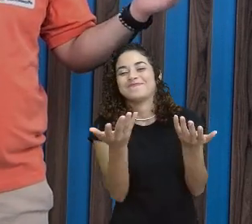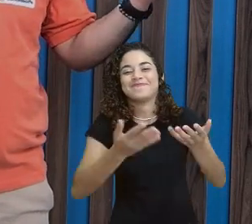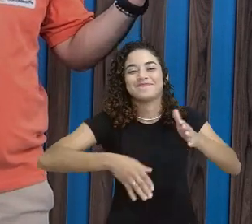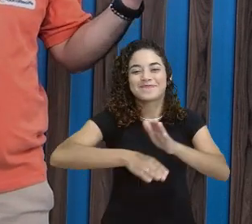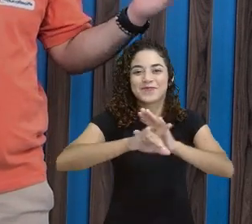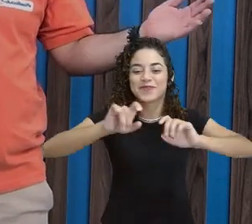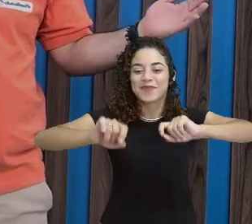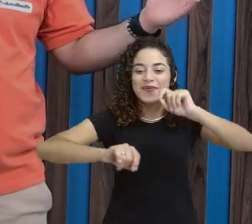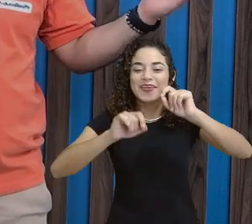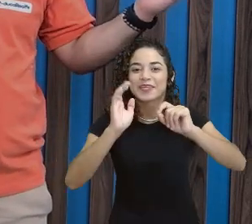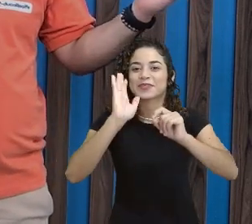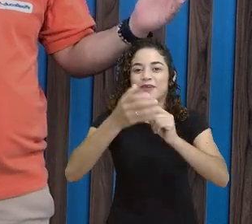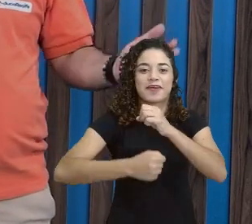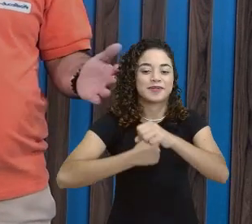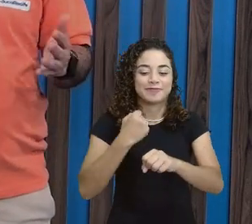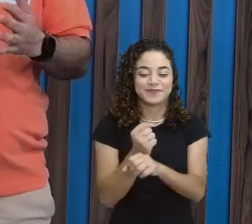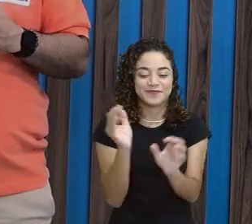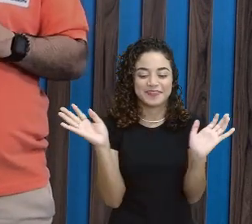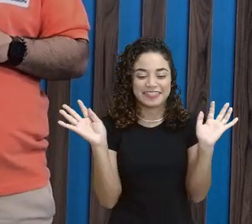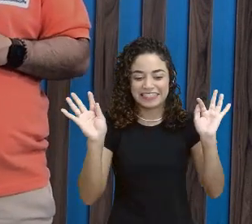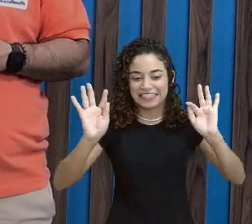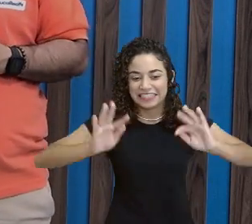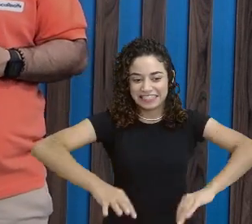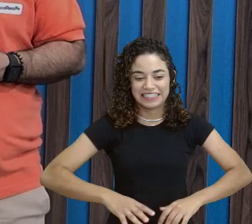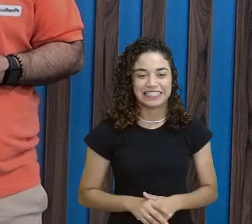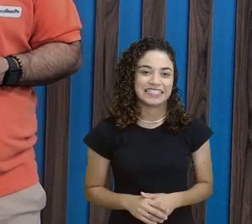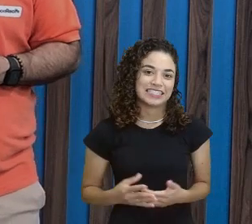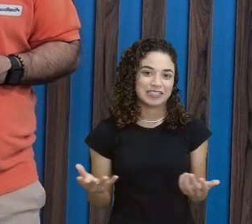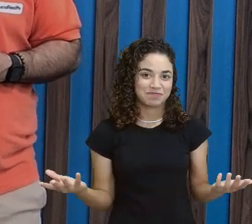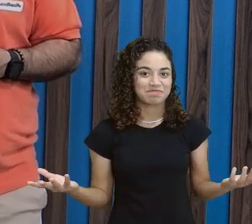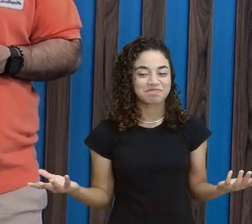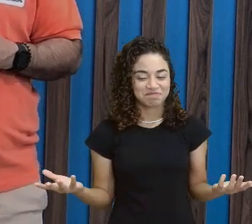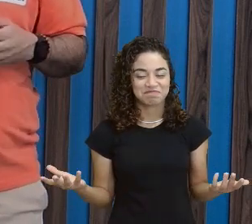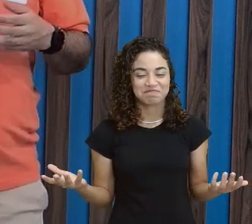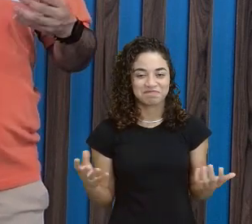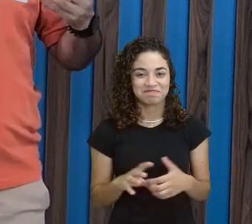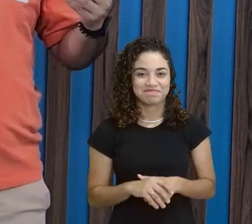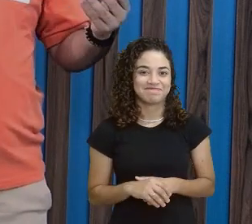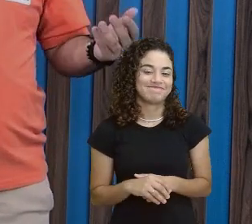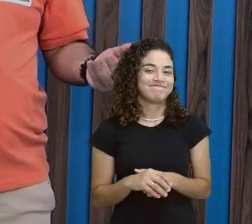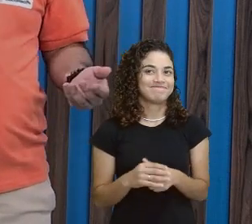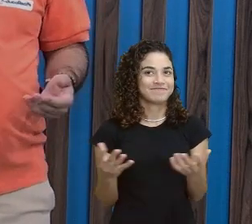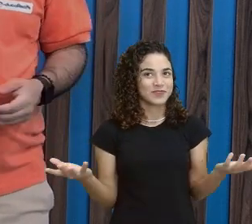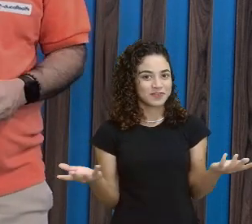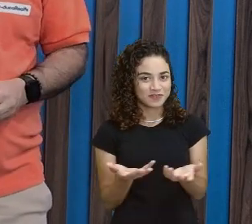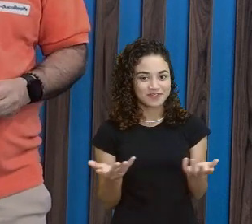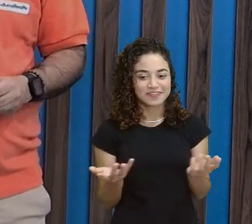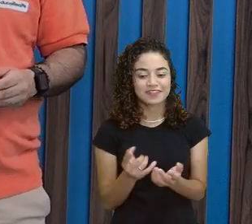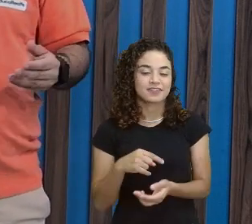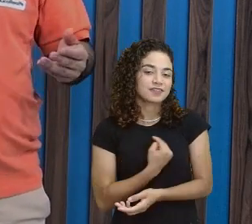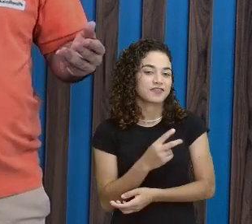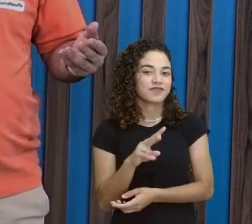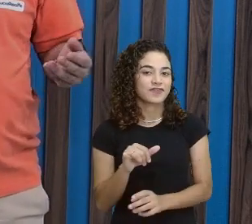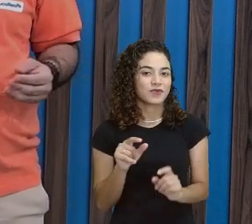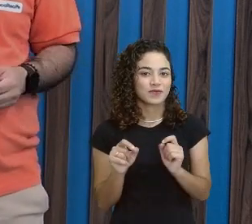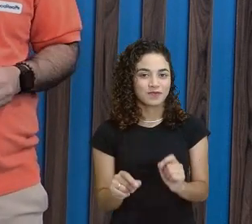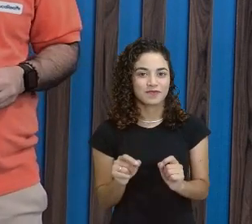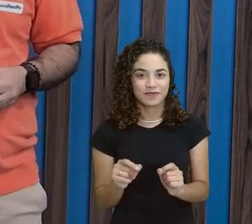chegamos no final. Chegamos no final do ano letivo e aí hoje a gente tem